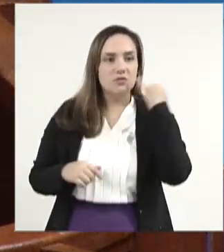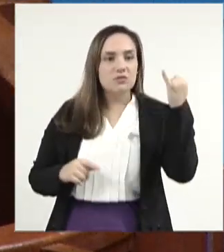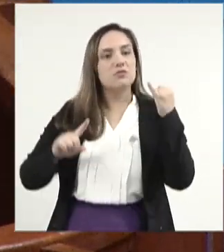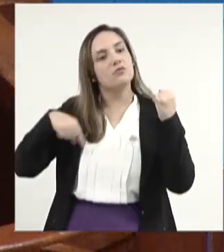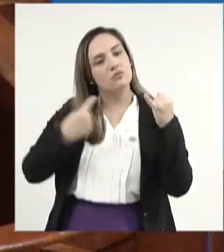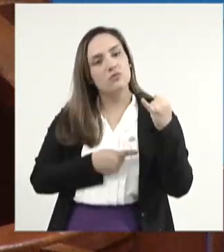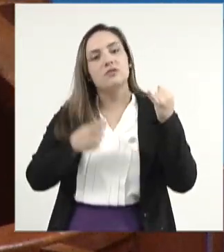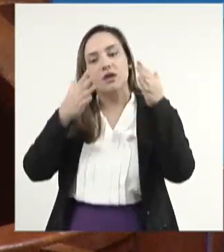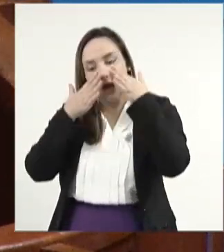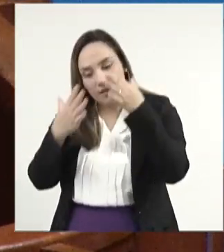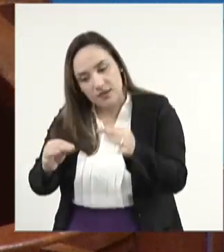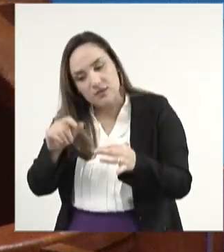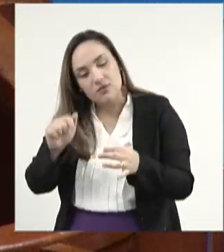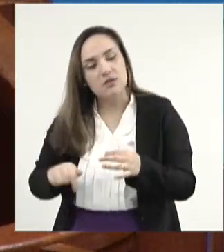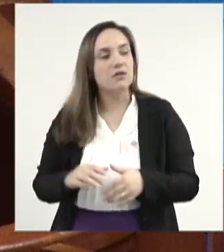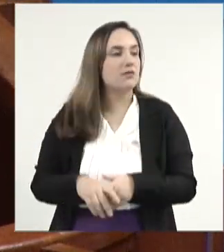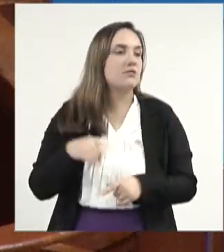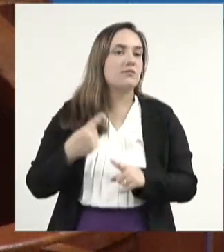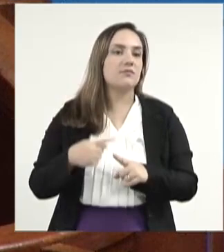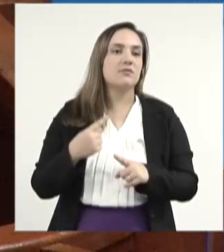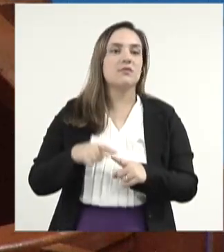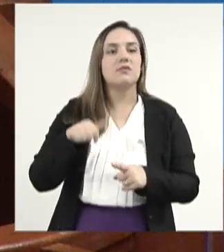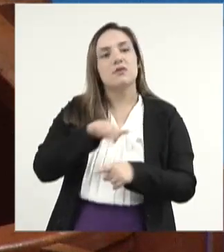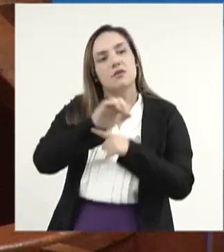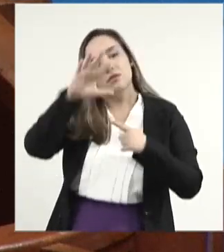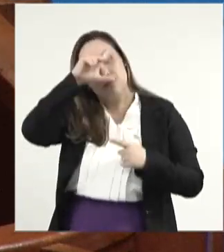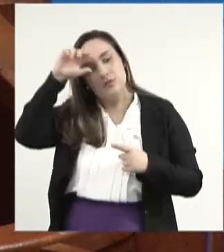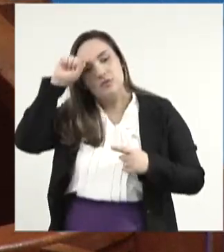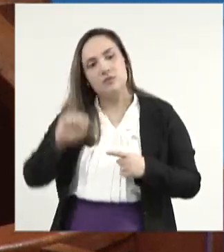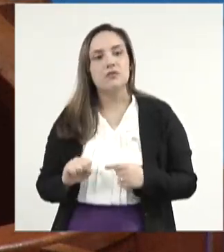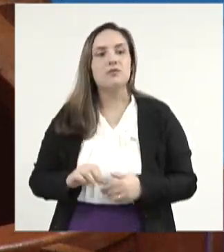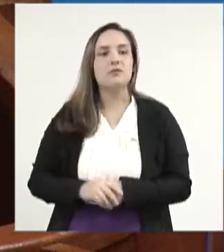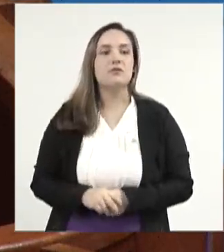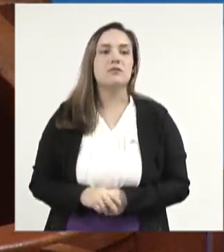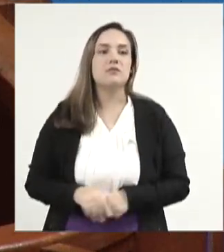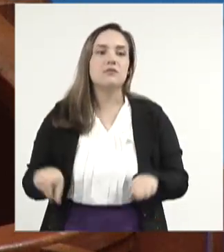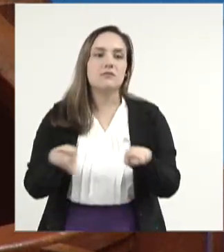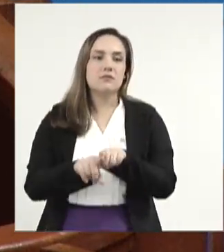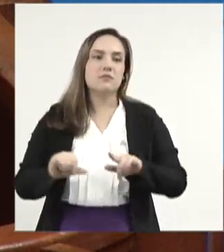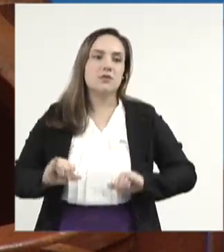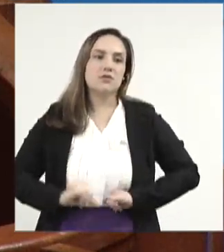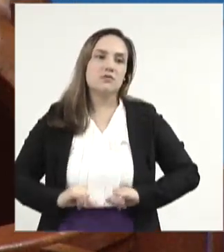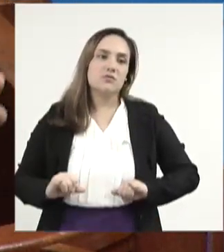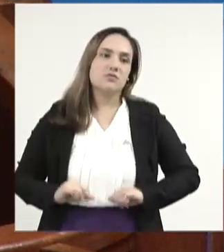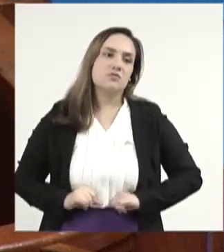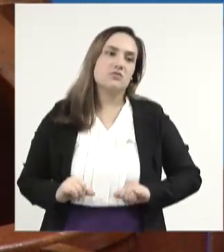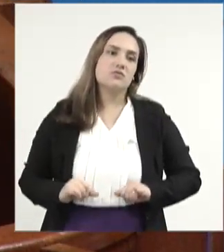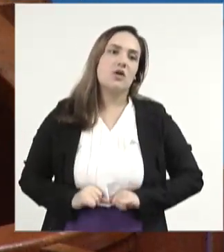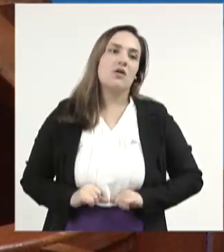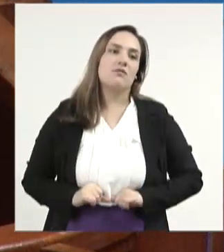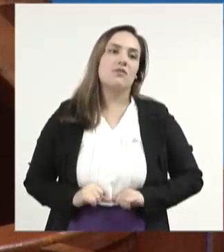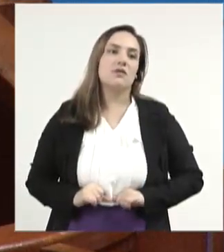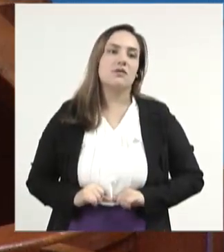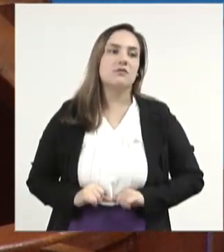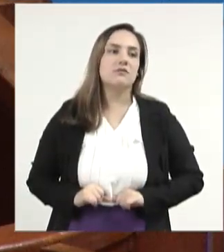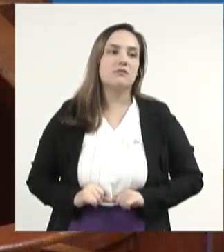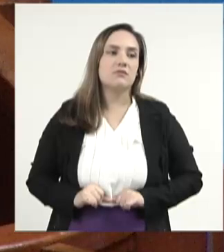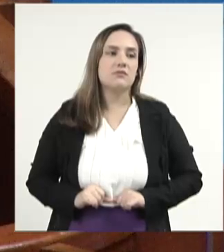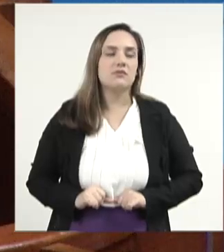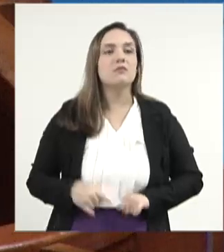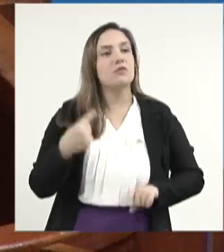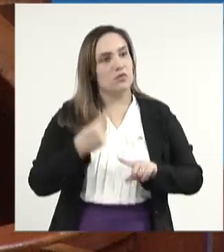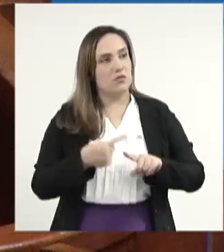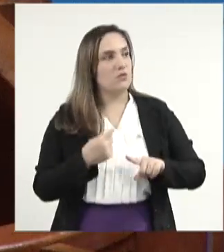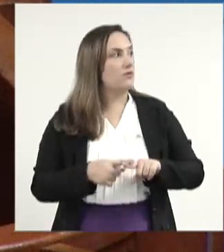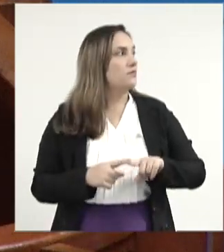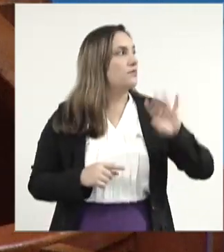a atenção para isso, porque Mato Grosso do Sul também sofre as consequências. Primeiro, pelo problema climático